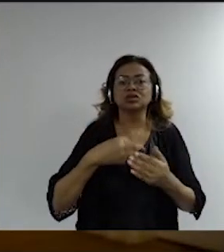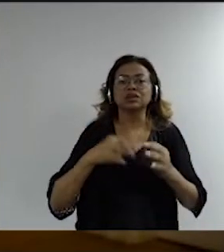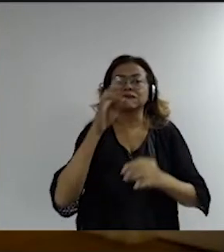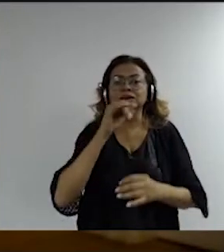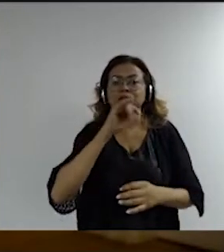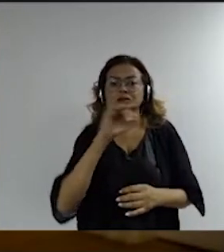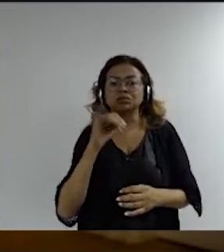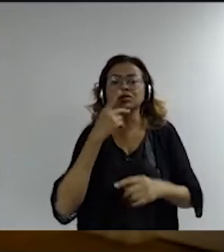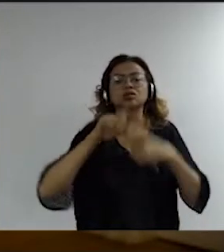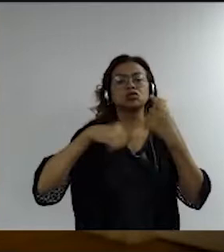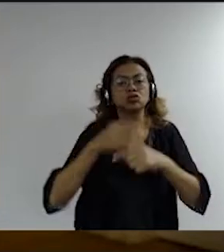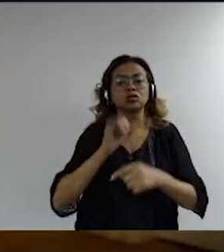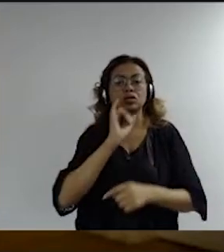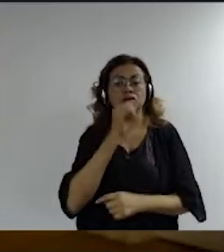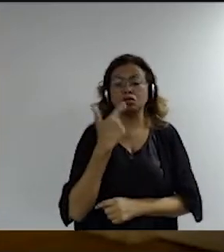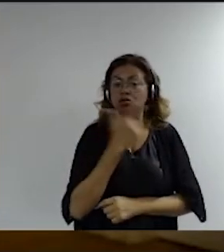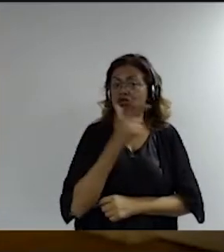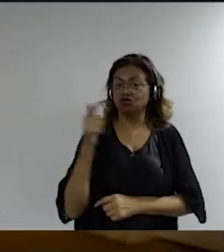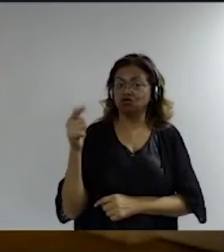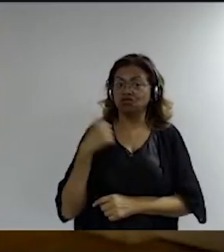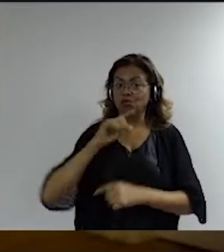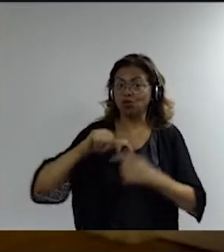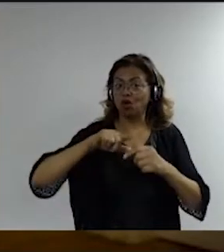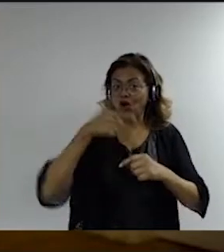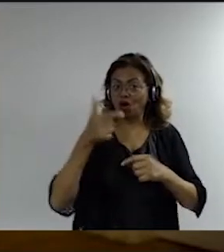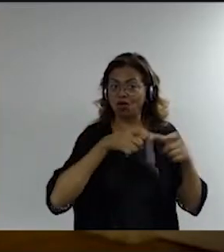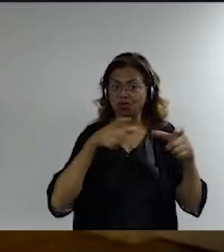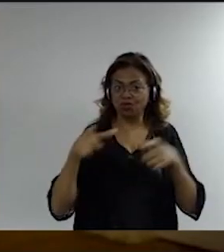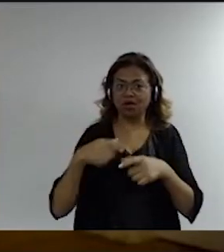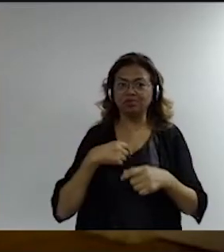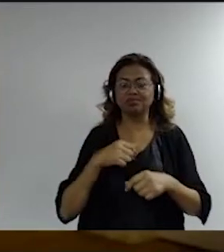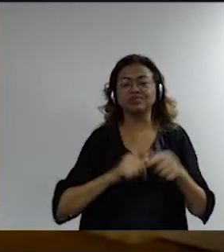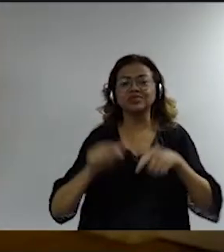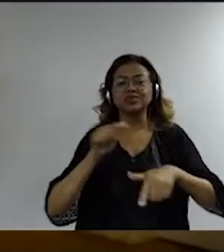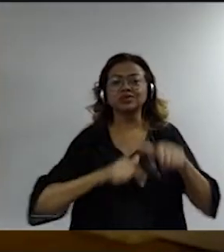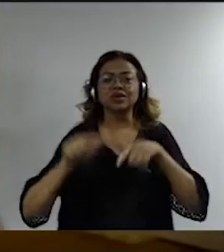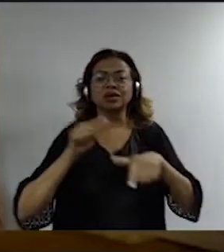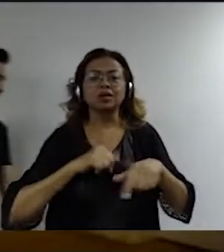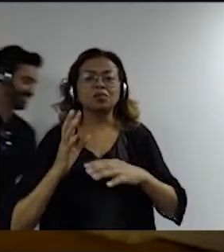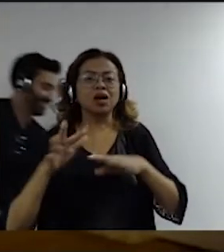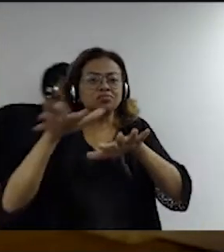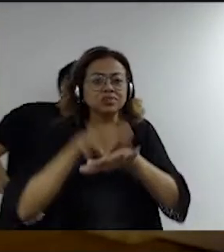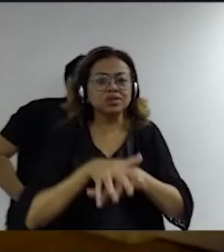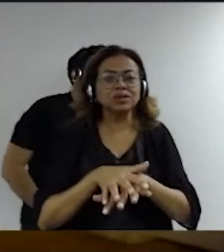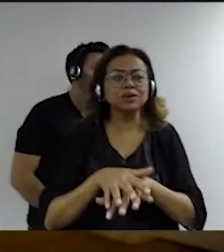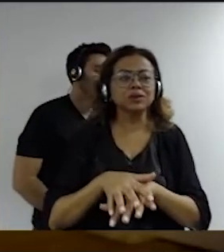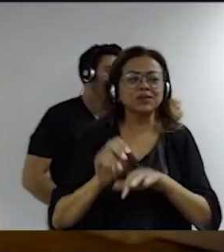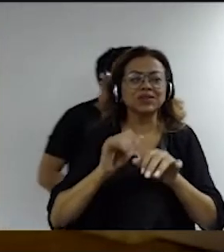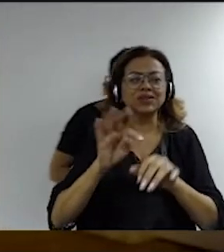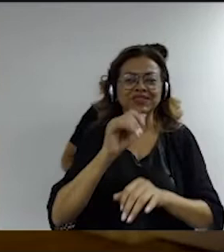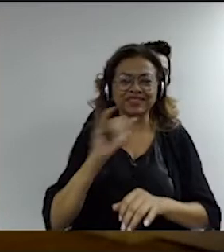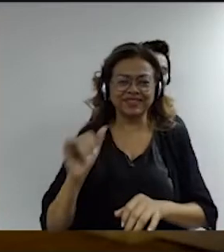nós também não tivermos, de outra parte, um trabalho de inclusão digital por parte dos